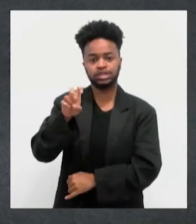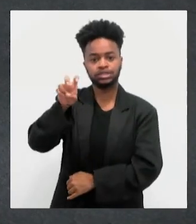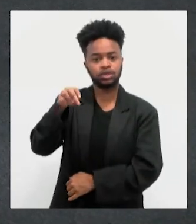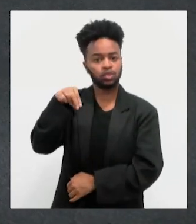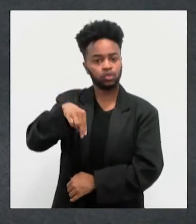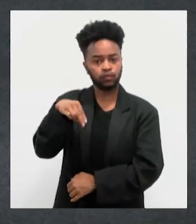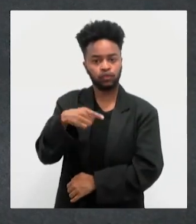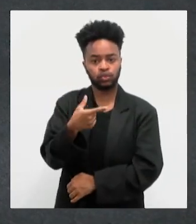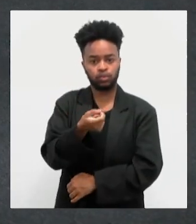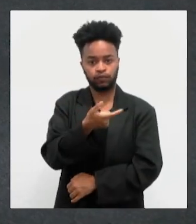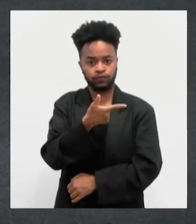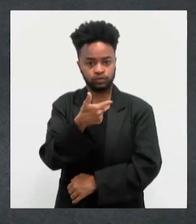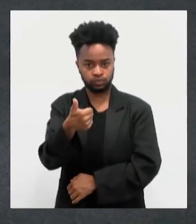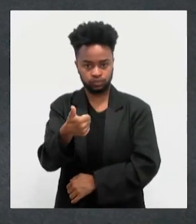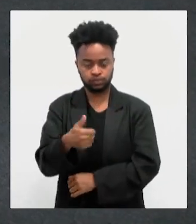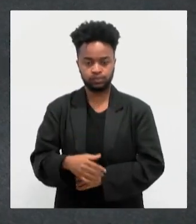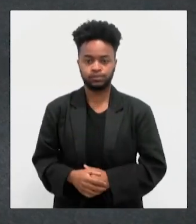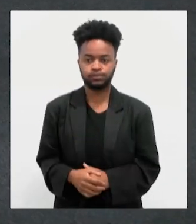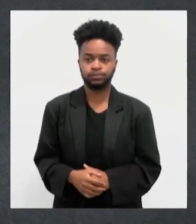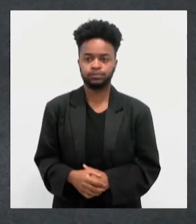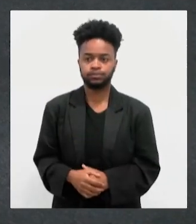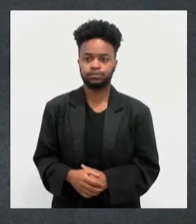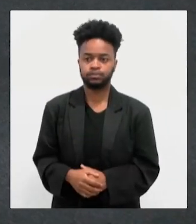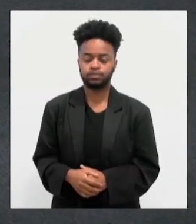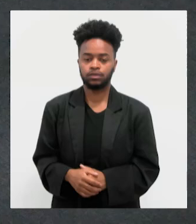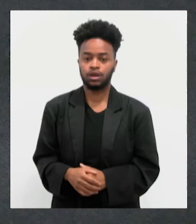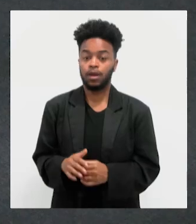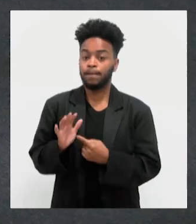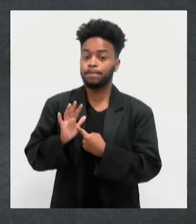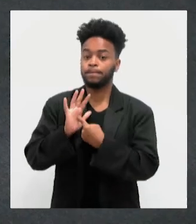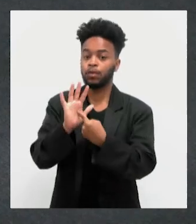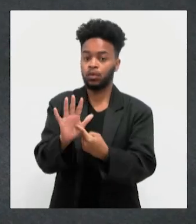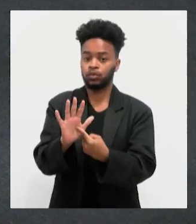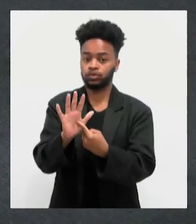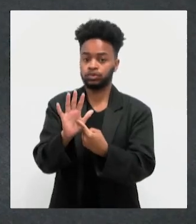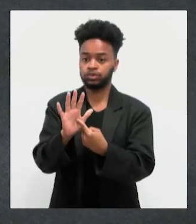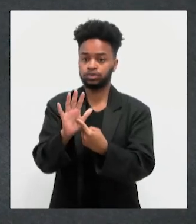de 2021, que aponta que